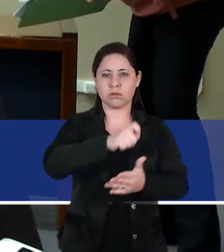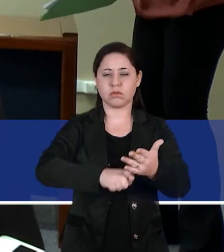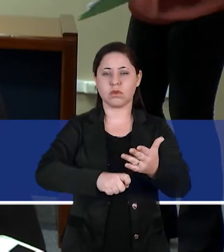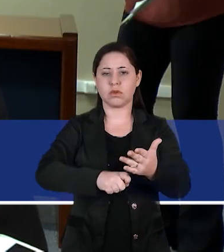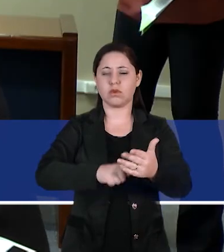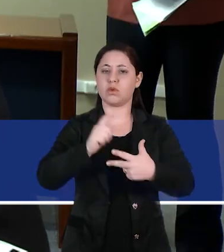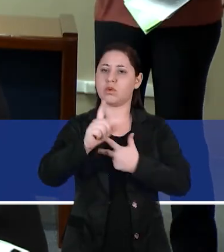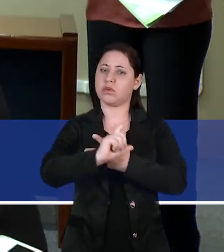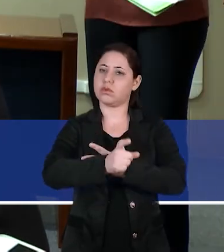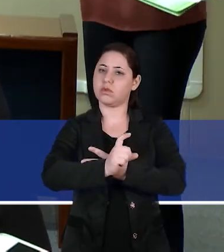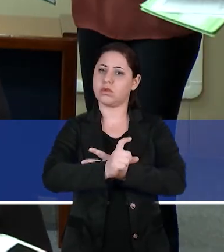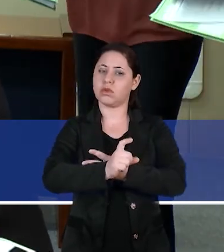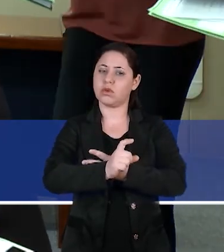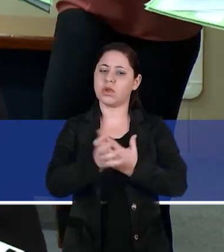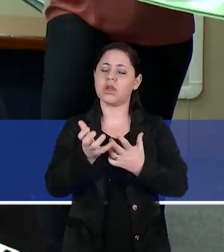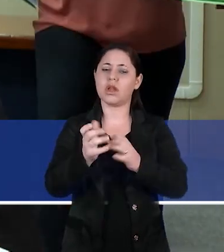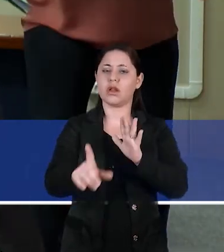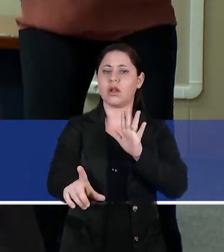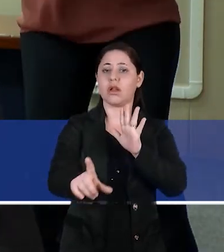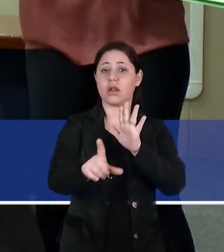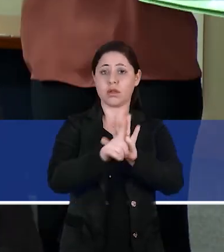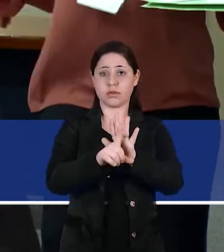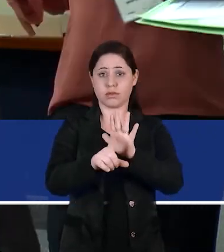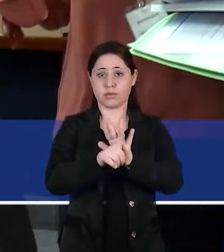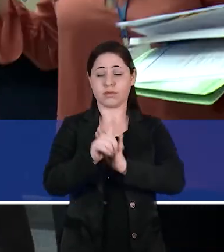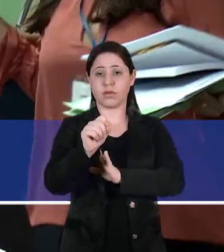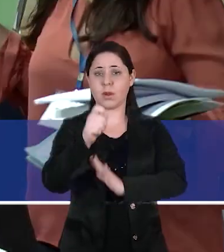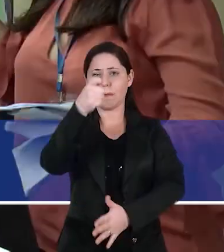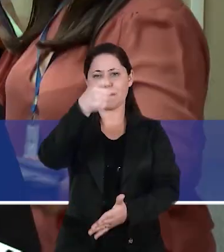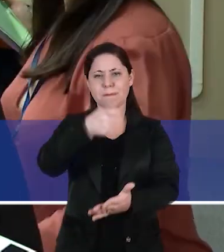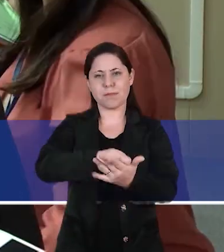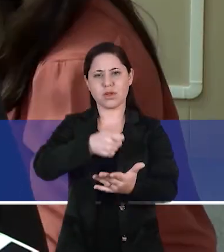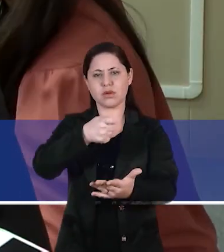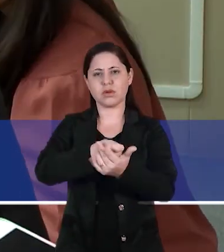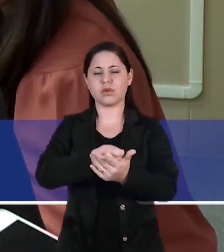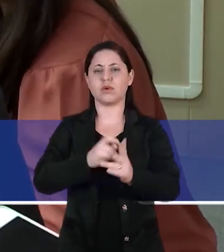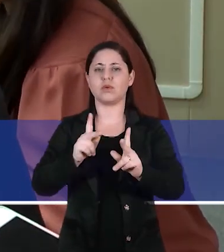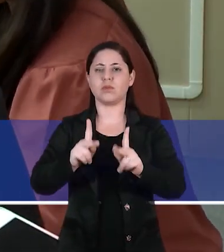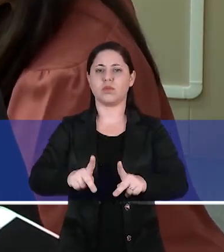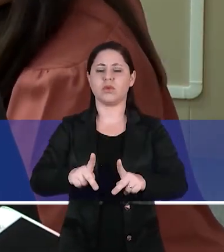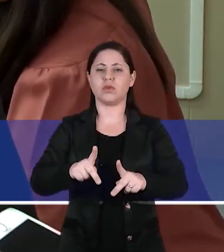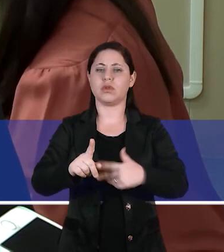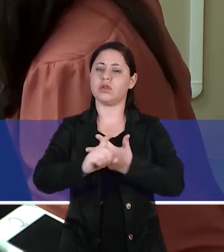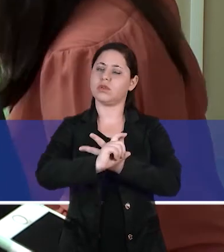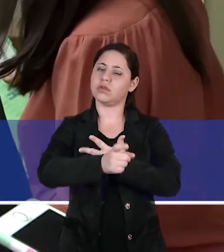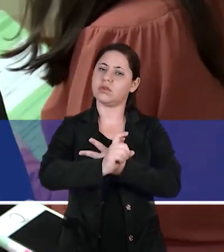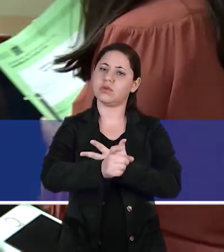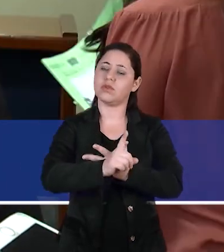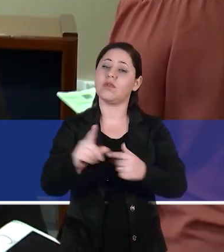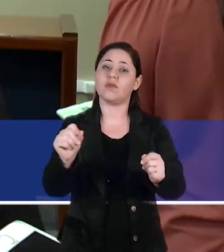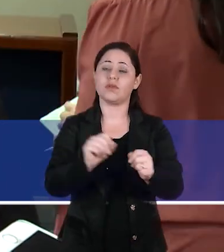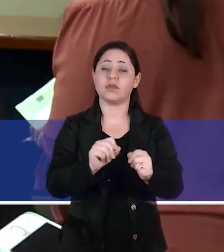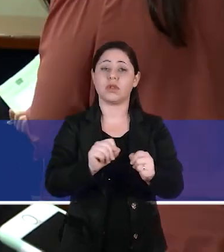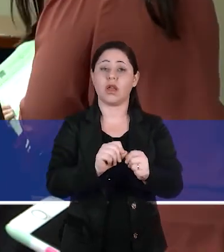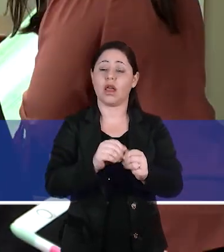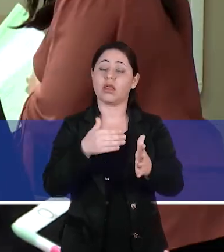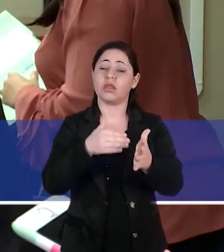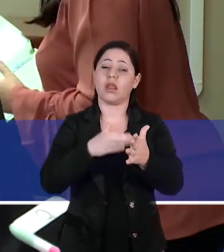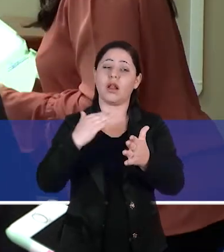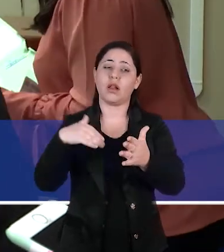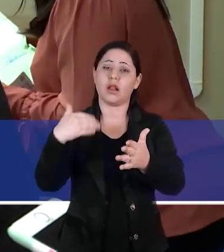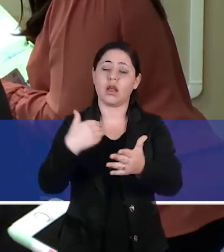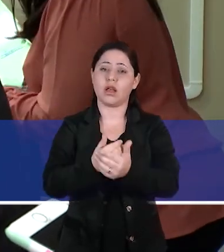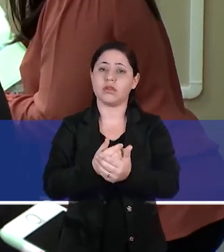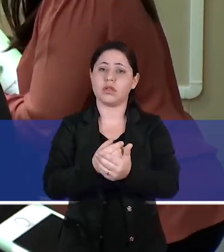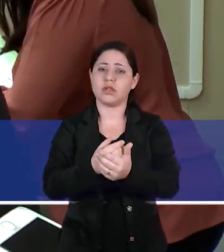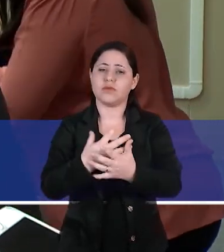Executivo. O que a gente gostaria é de ter uma lei que realmente obrigue o Poder Executivo a fazer. Até lá, vamos